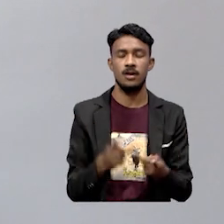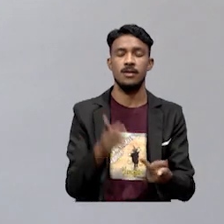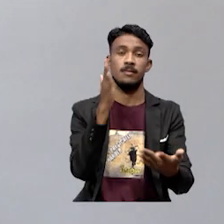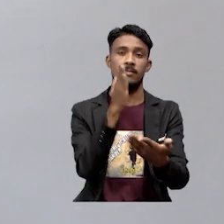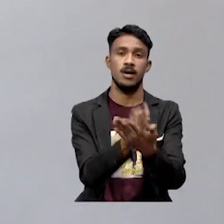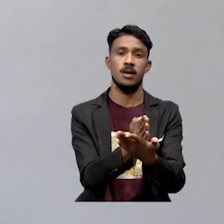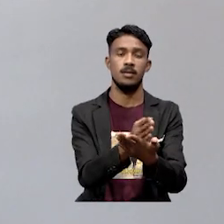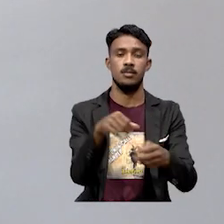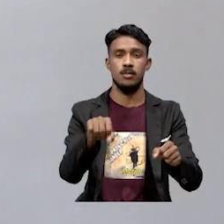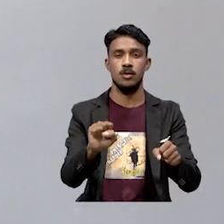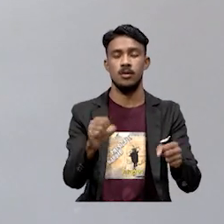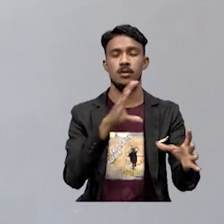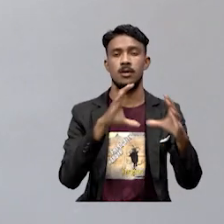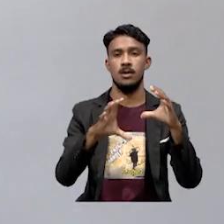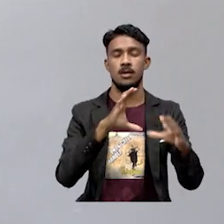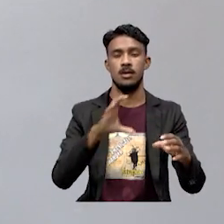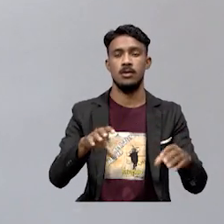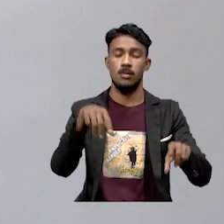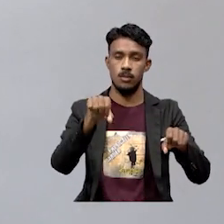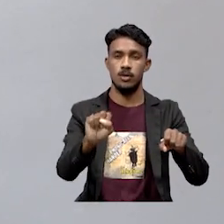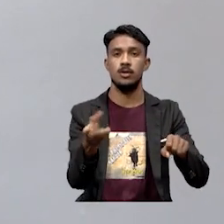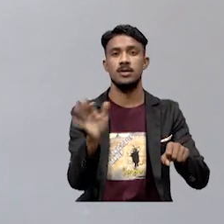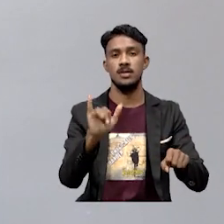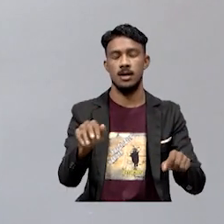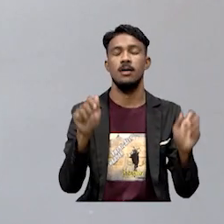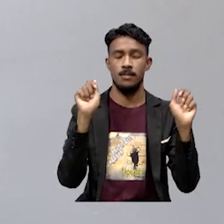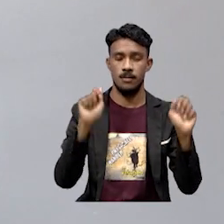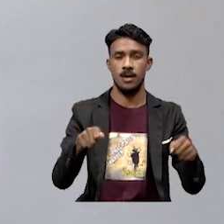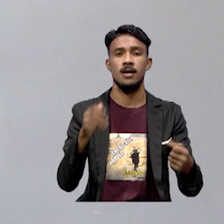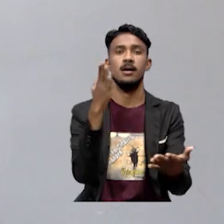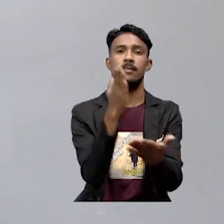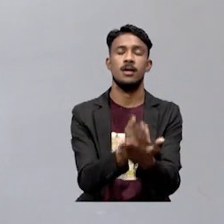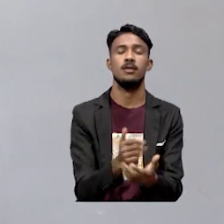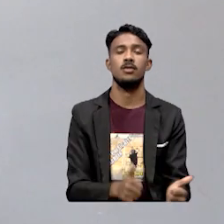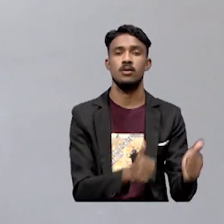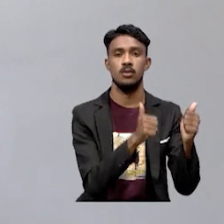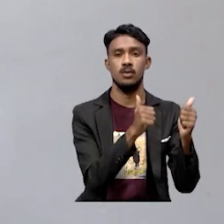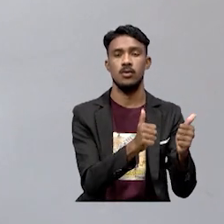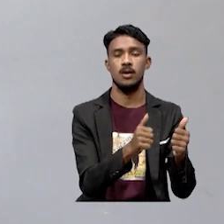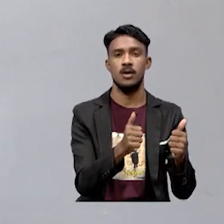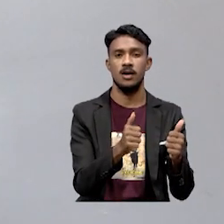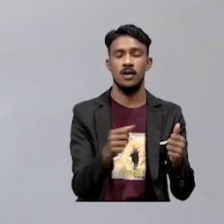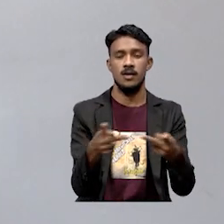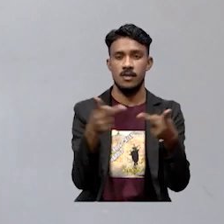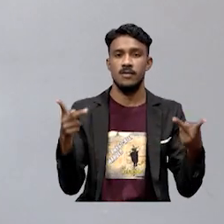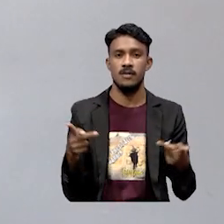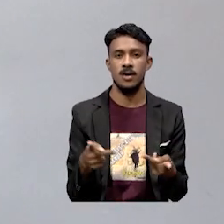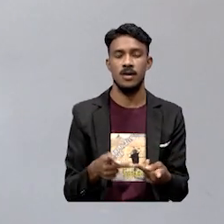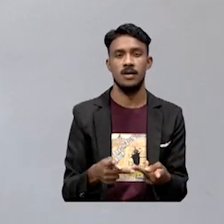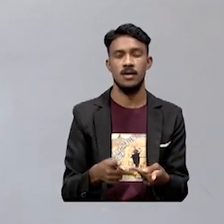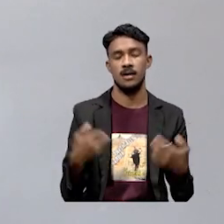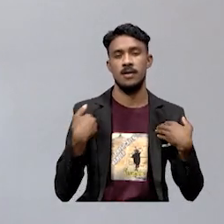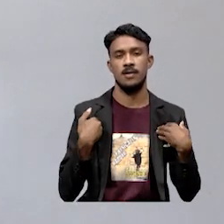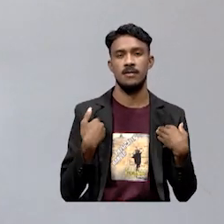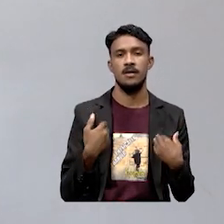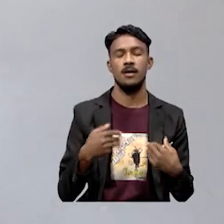ne atu tenia be motorista sira mele para tu be estacionamento de manfova